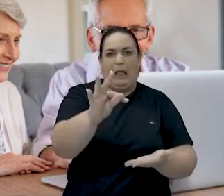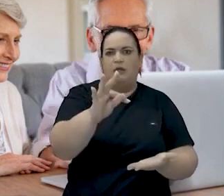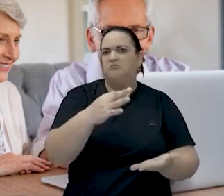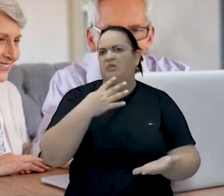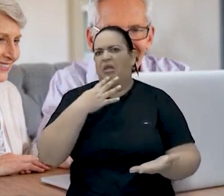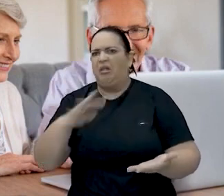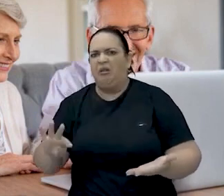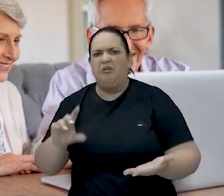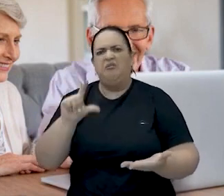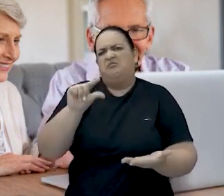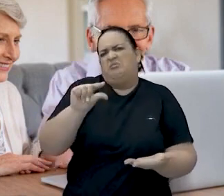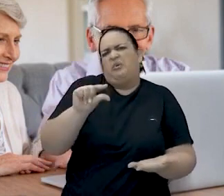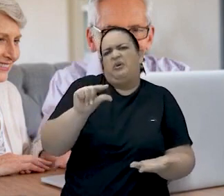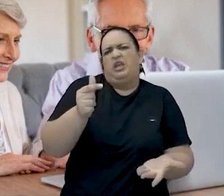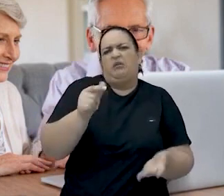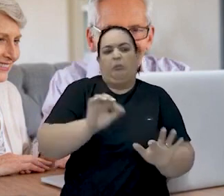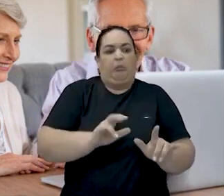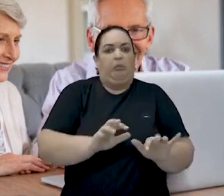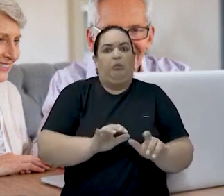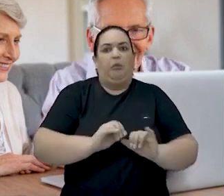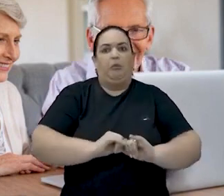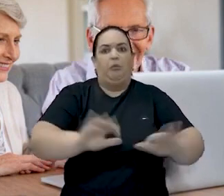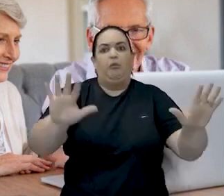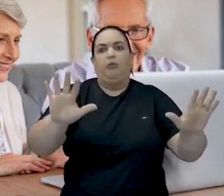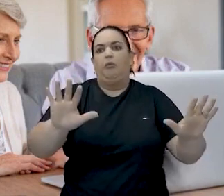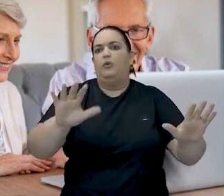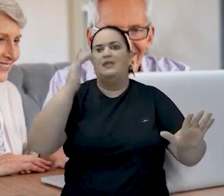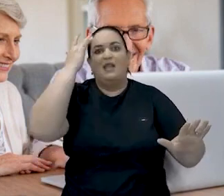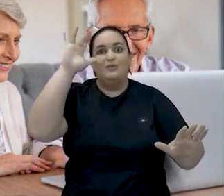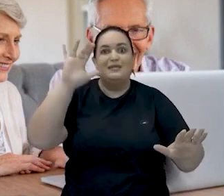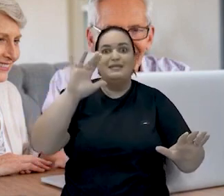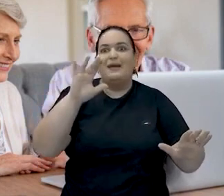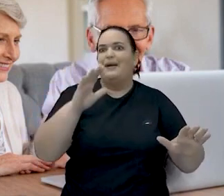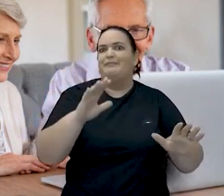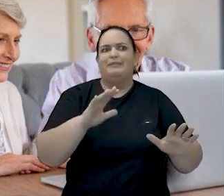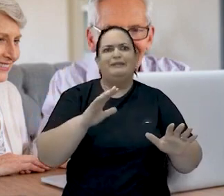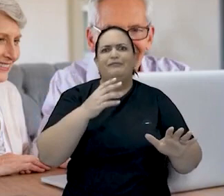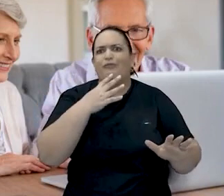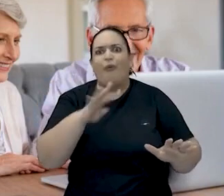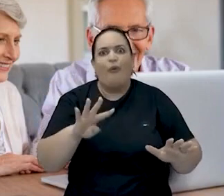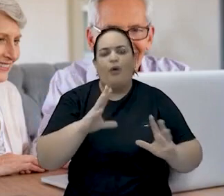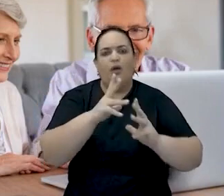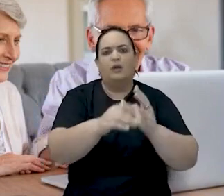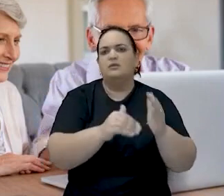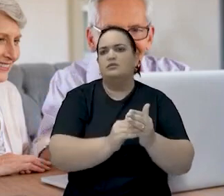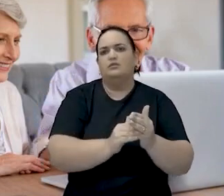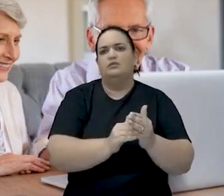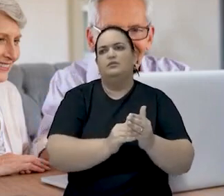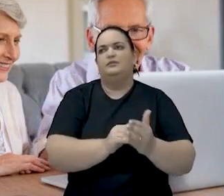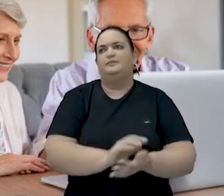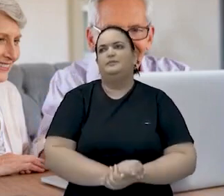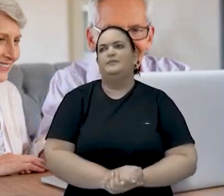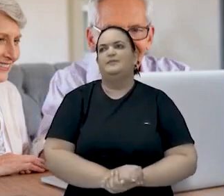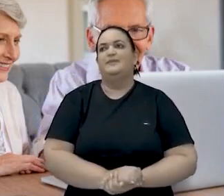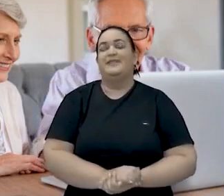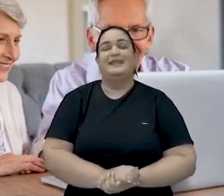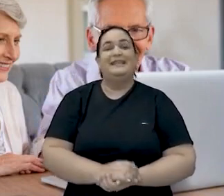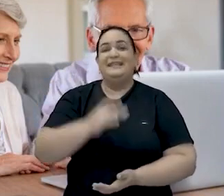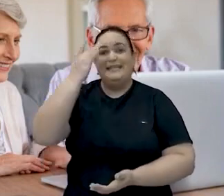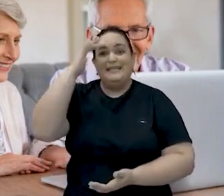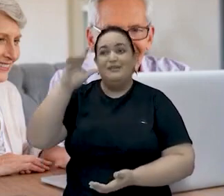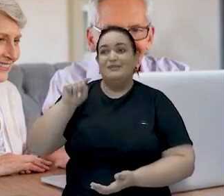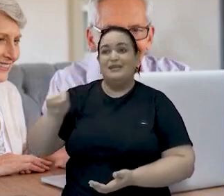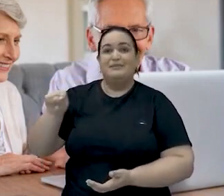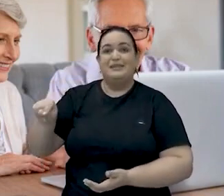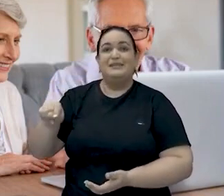importante a gente falar de propagação de informações e o quão isso pode